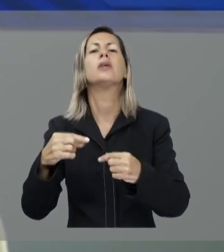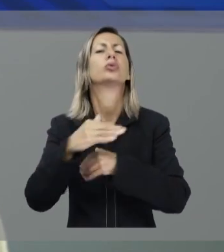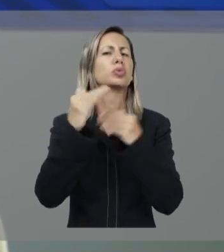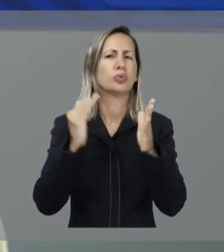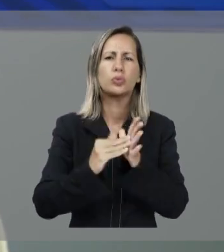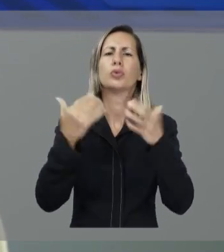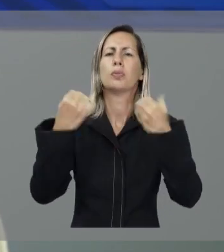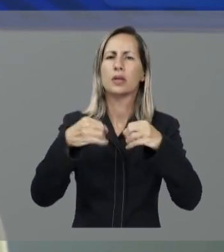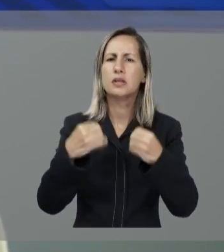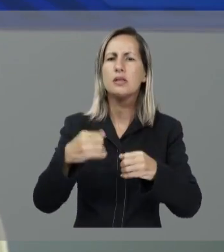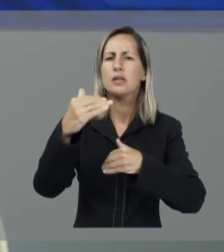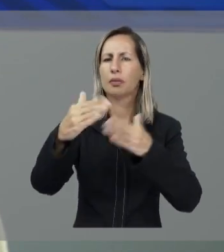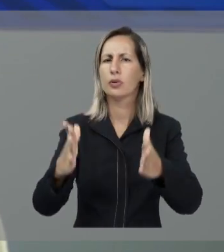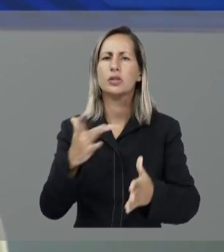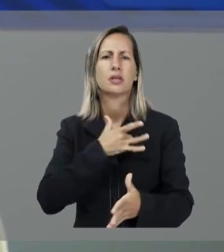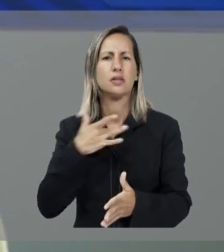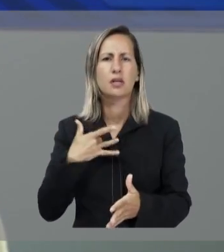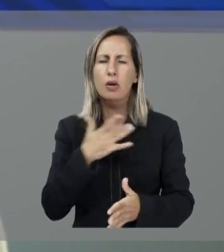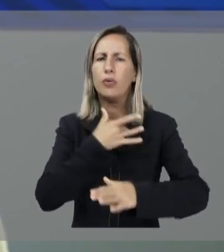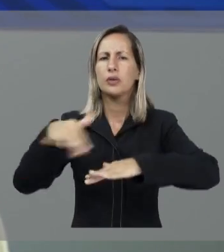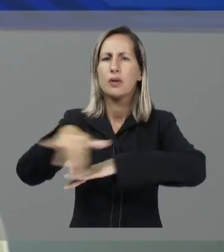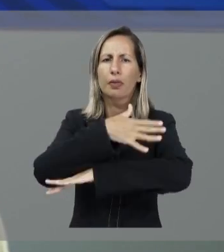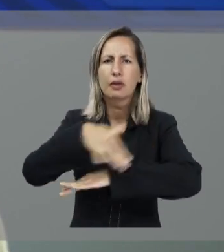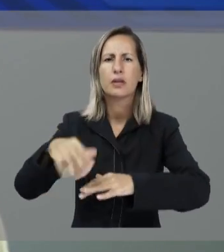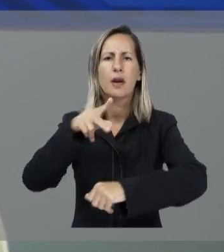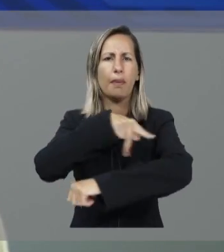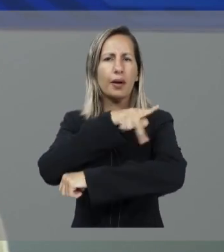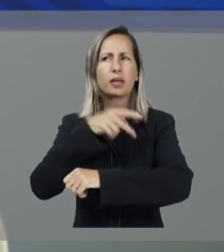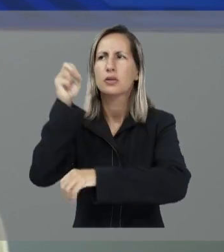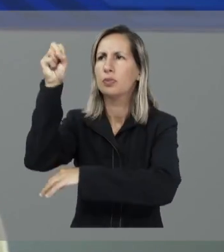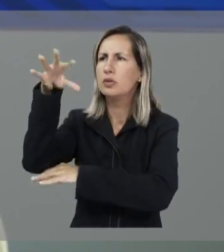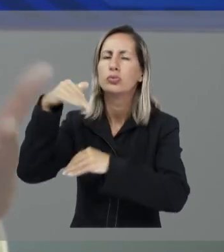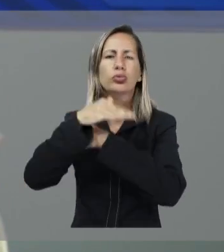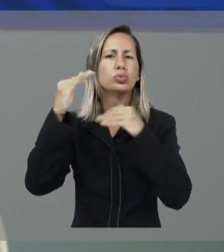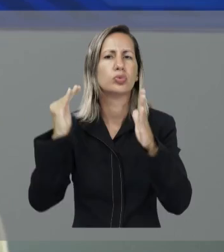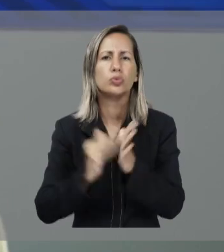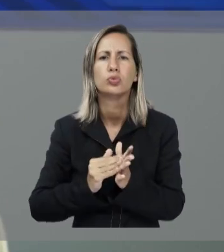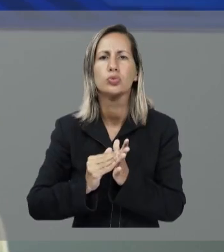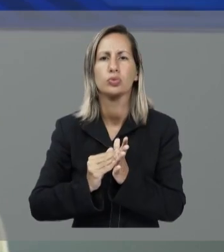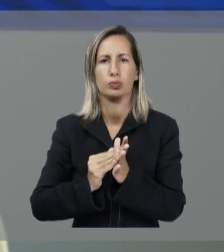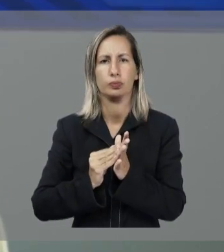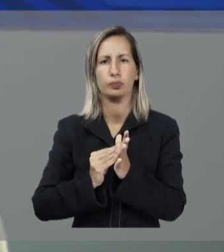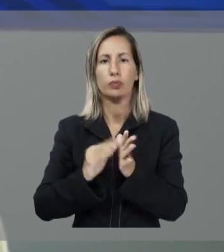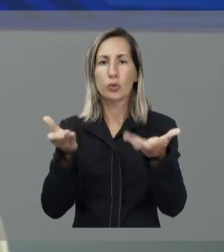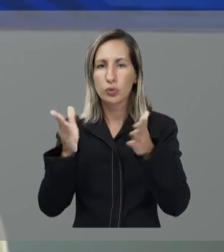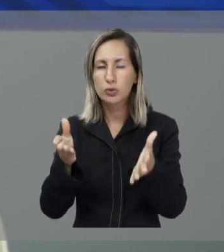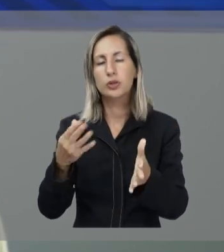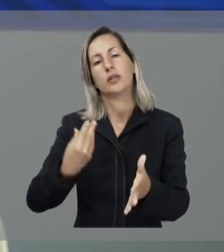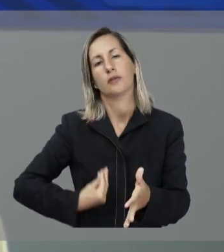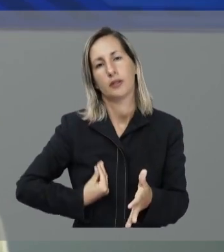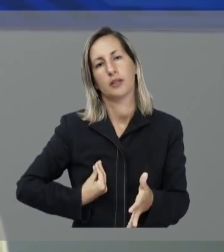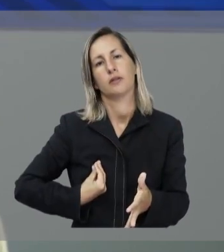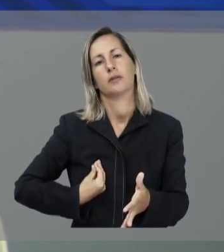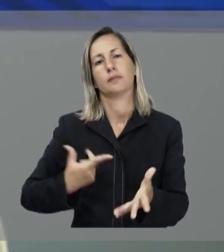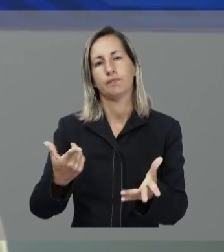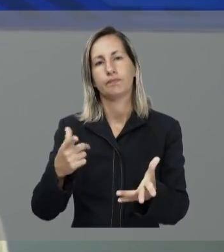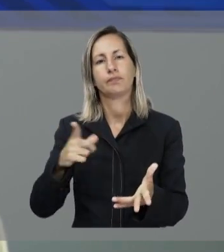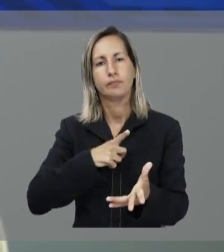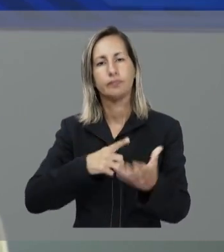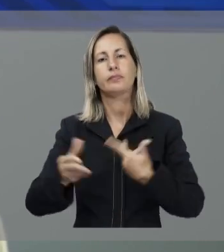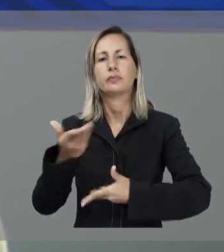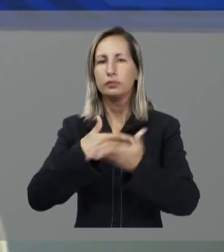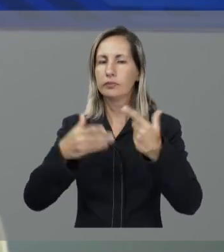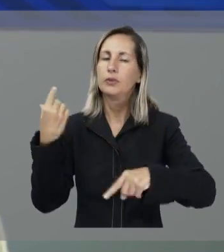precisa. É um posto de saúde, é uma pavimentação, iluminação, uma praça. Tudo que você hoje vive tem, sim,